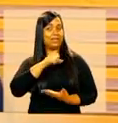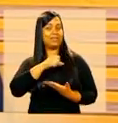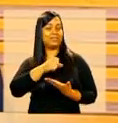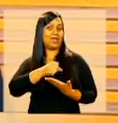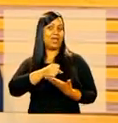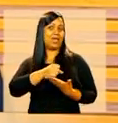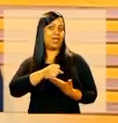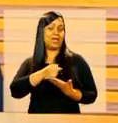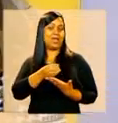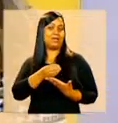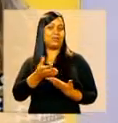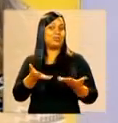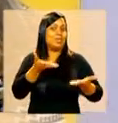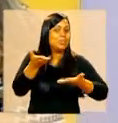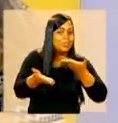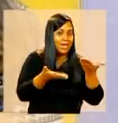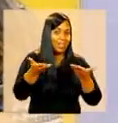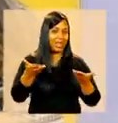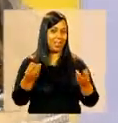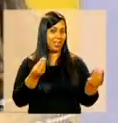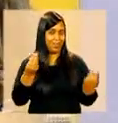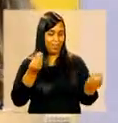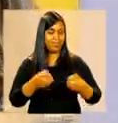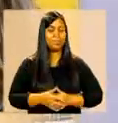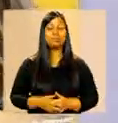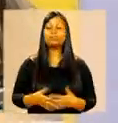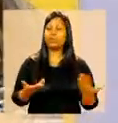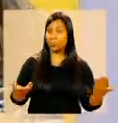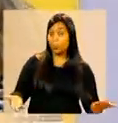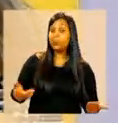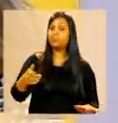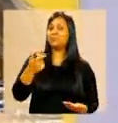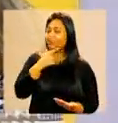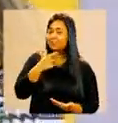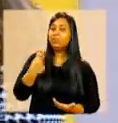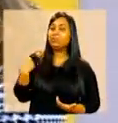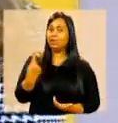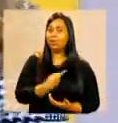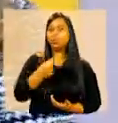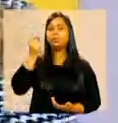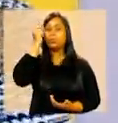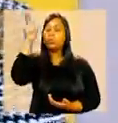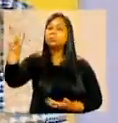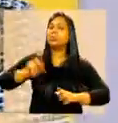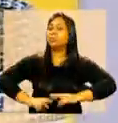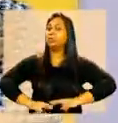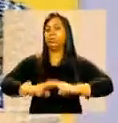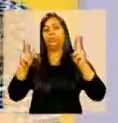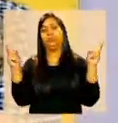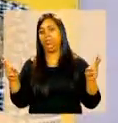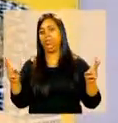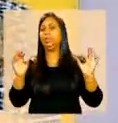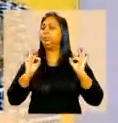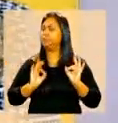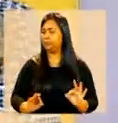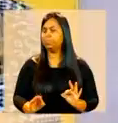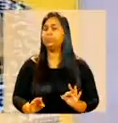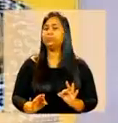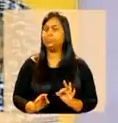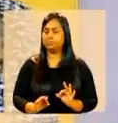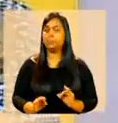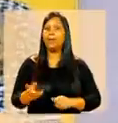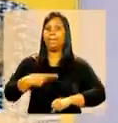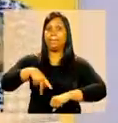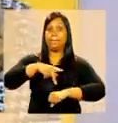tratadas aí pelo esse mundão? Olha, é engraçado, né? Eu acho que a nossa cultura é muito diferente das outras, claro, né? É engraçado,